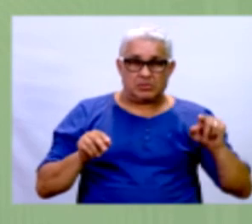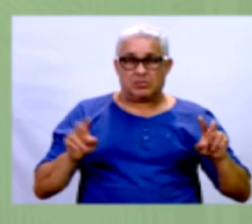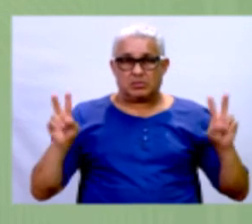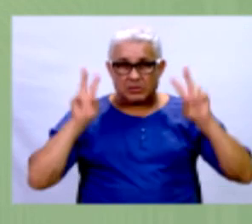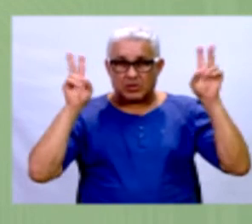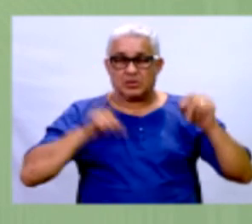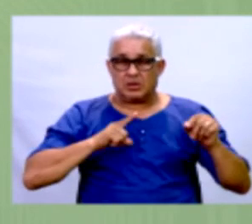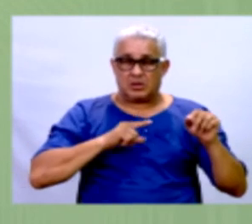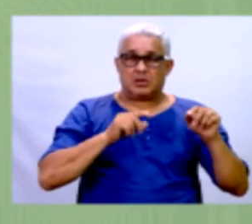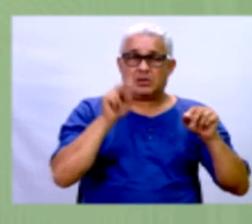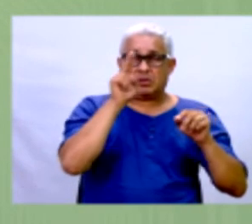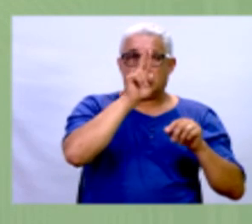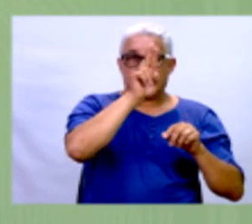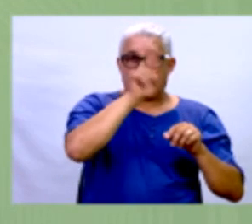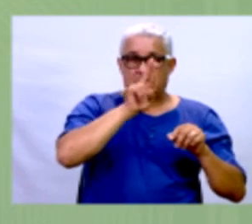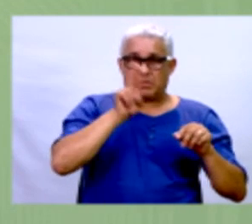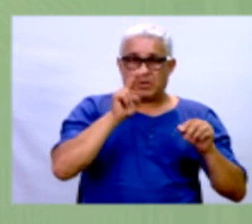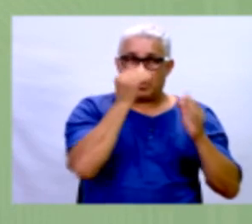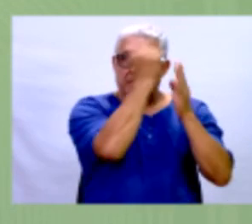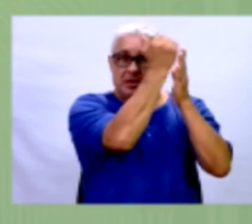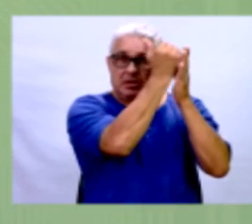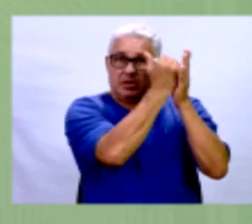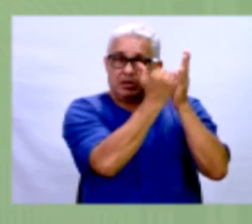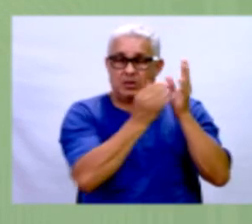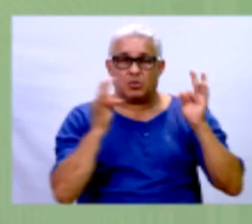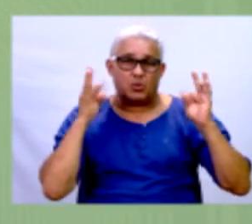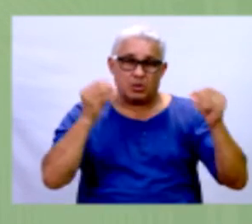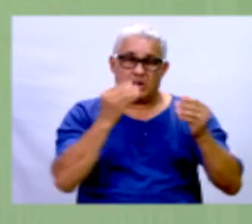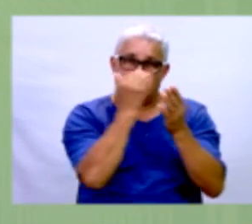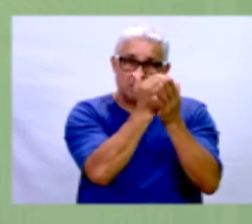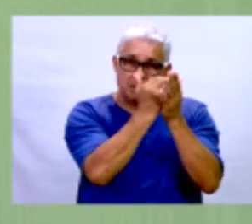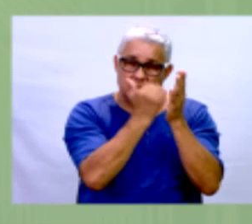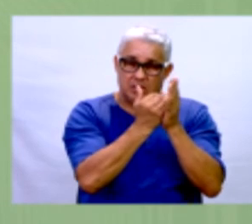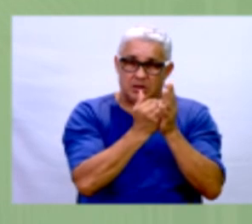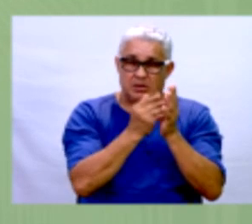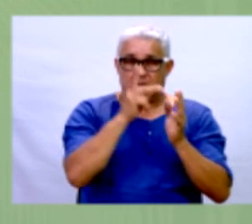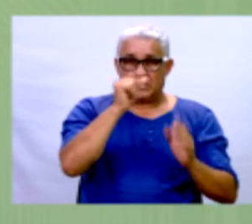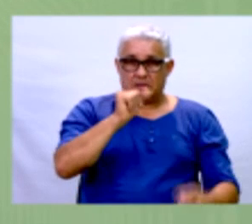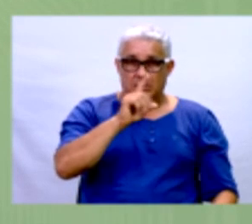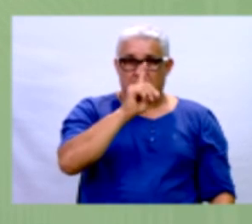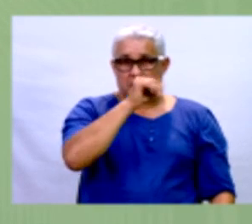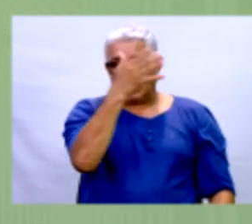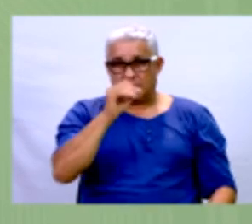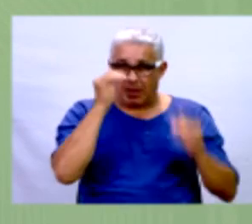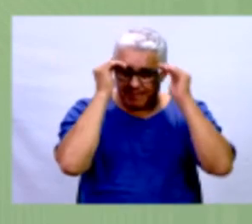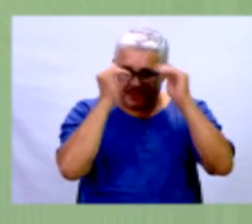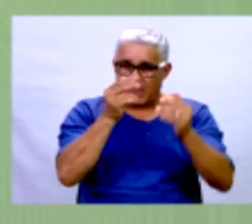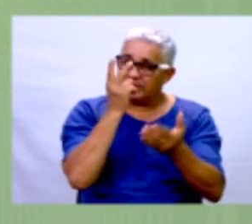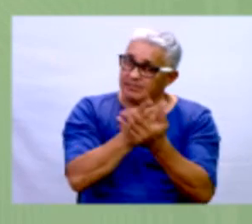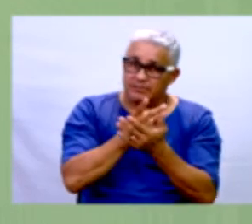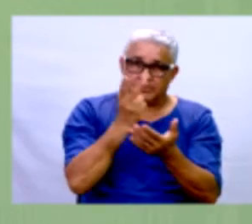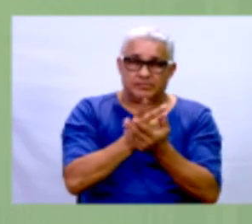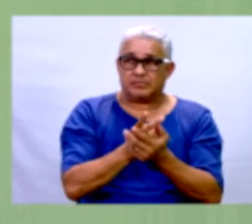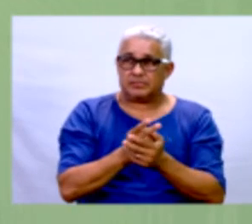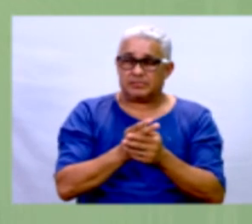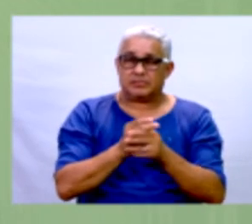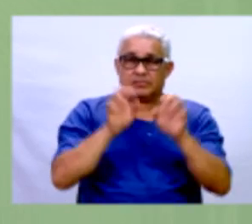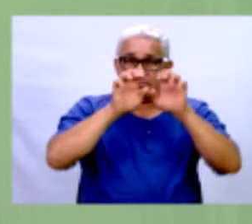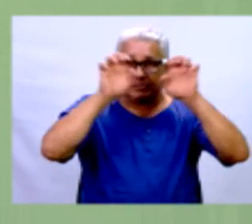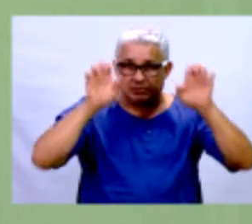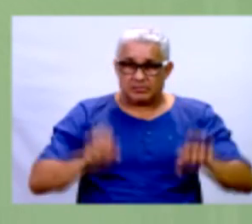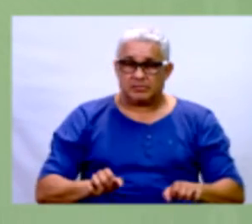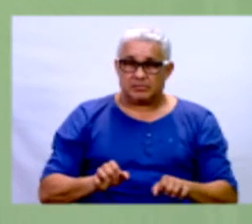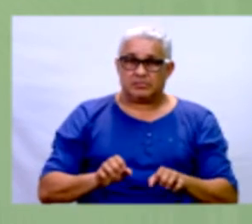uma lista identificada aqui embaixo, né? Todos seguindo esse mesmo padrão de estrutura, né? Para fazer essa integração